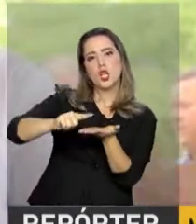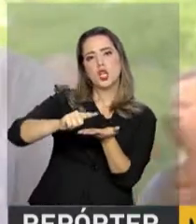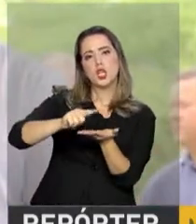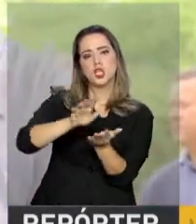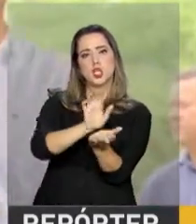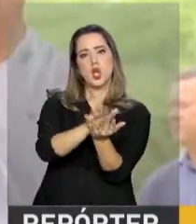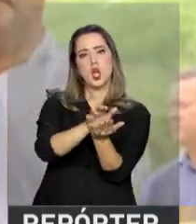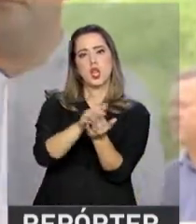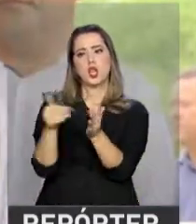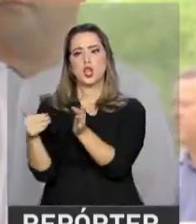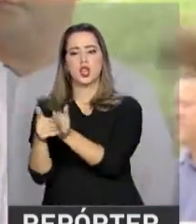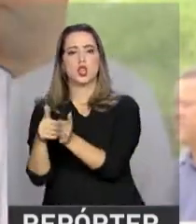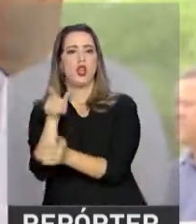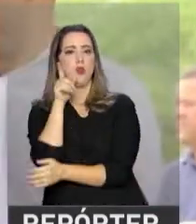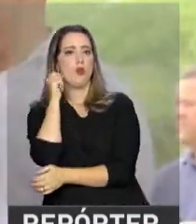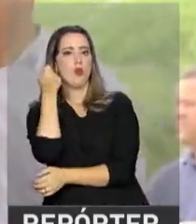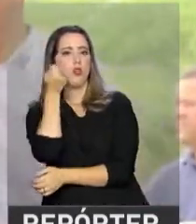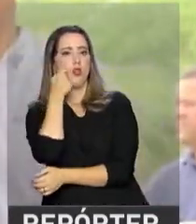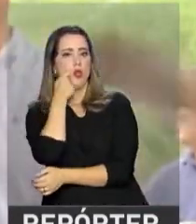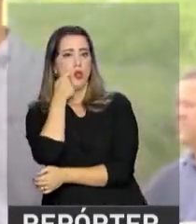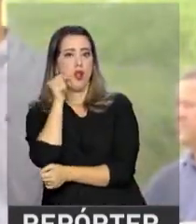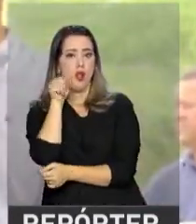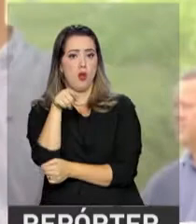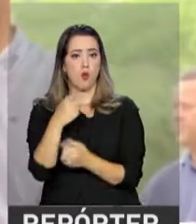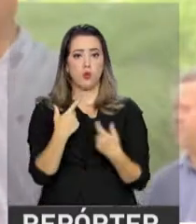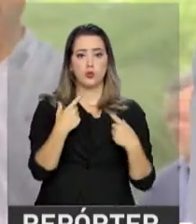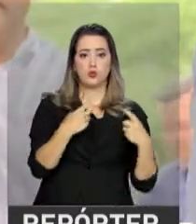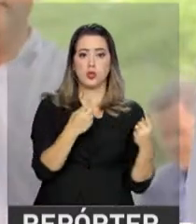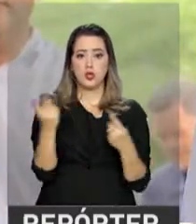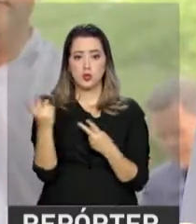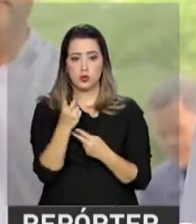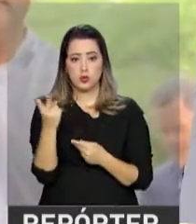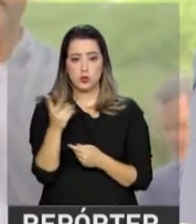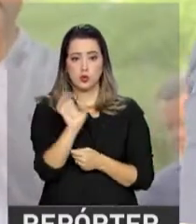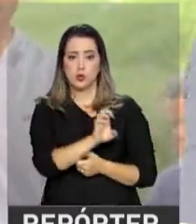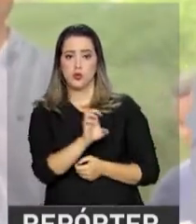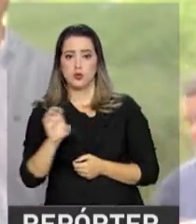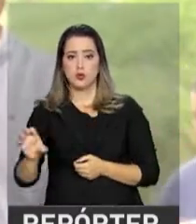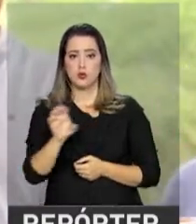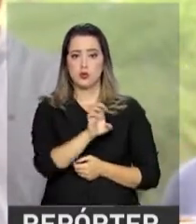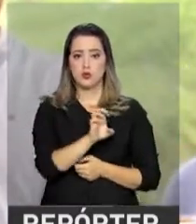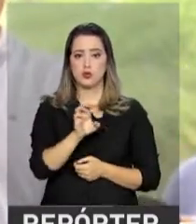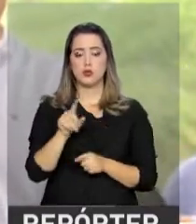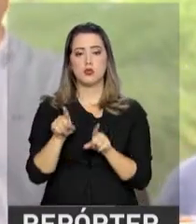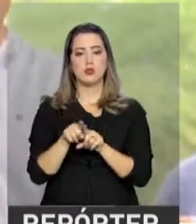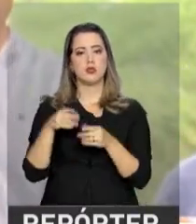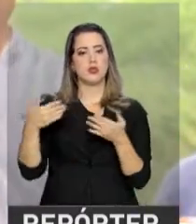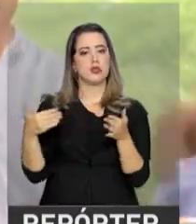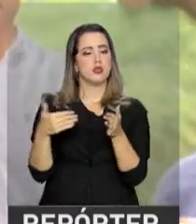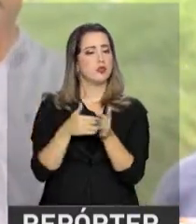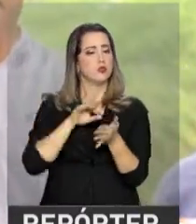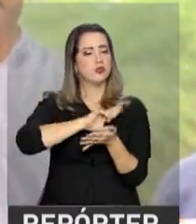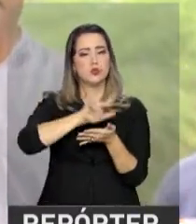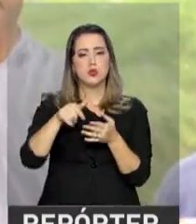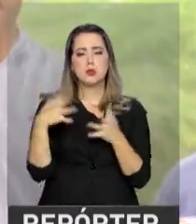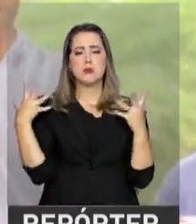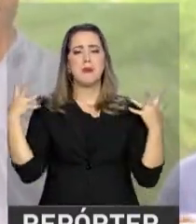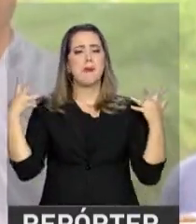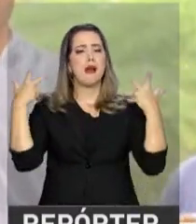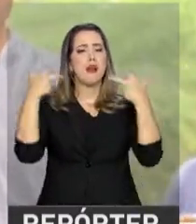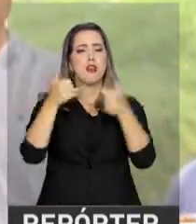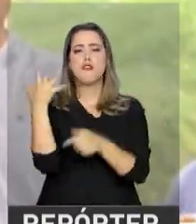Pernambuco ao sertão de Alagoas. O destino do sertão de Alagoas, aqui nos cânions de São Francisco, com essas